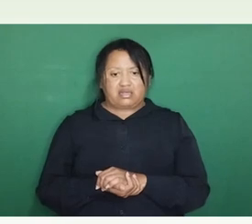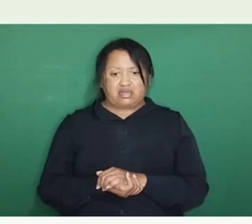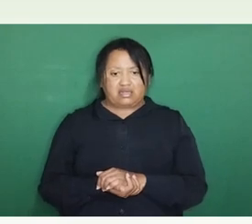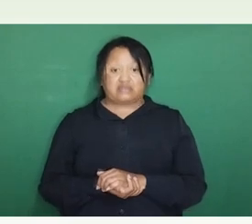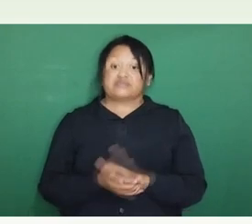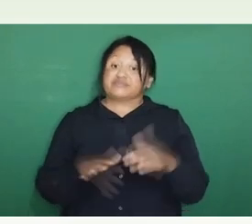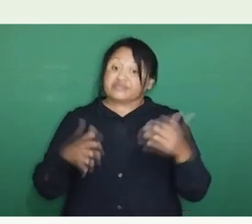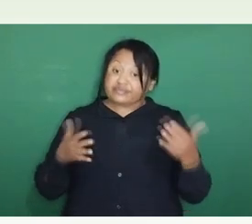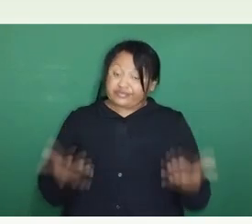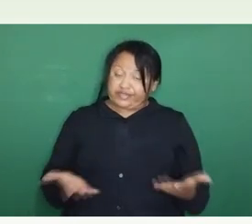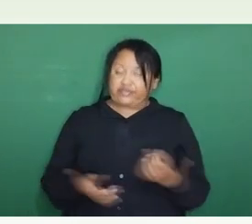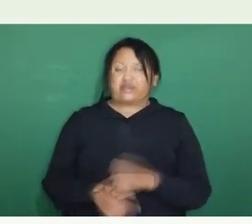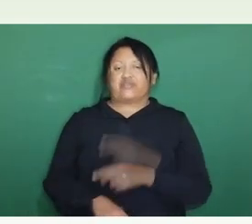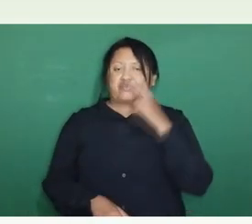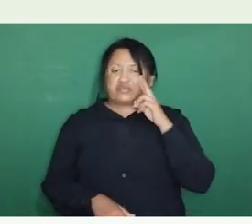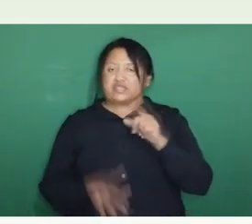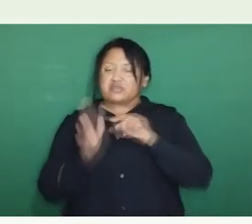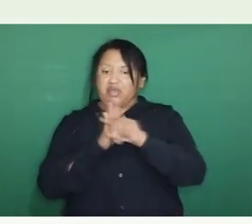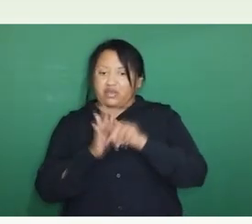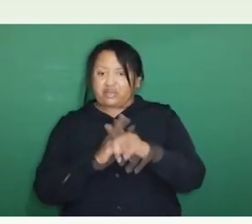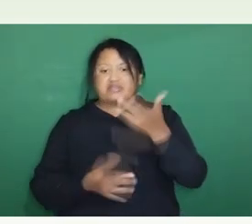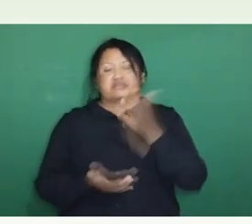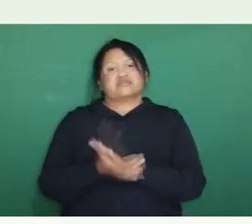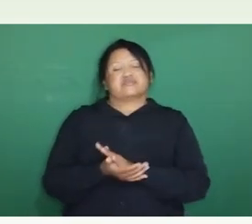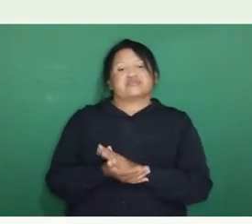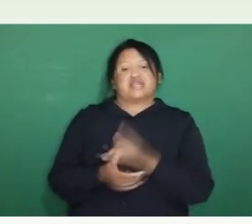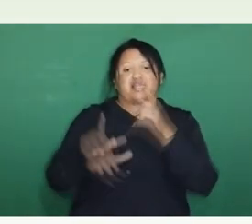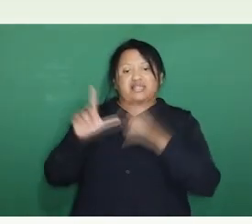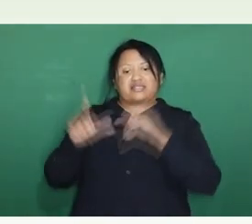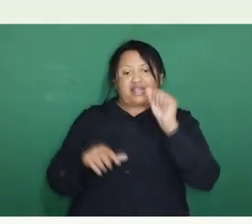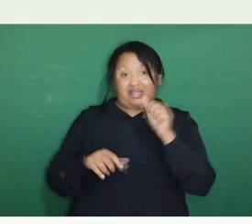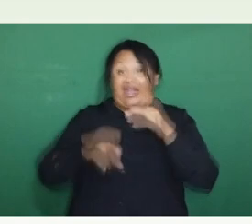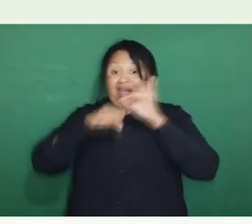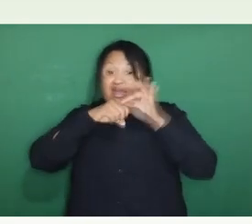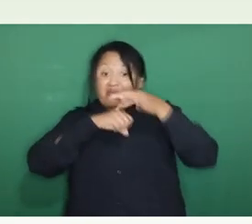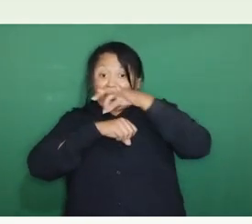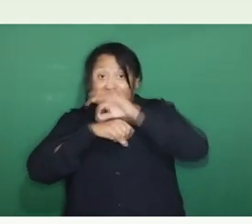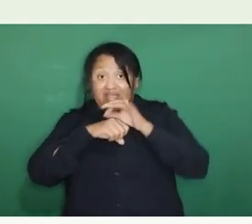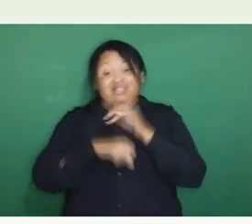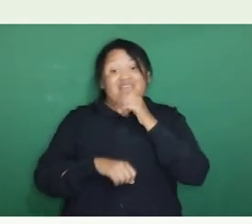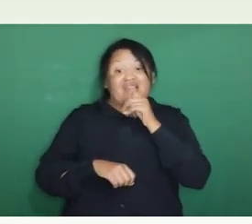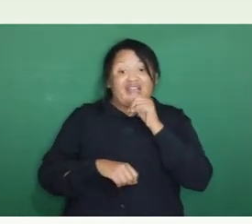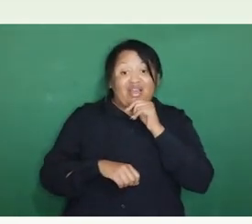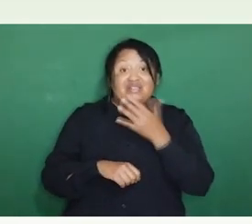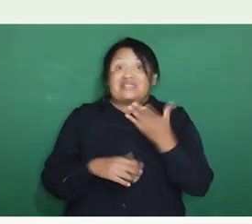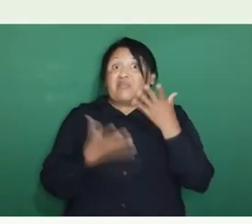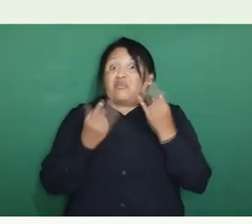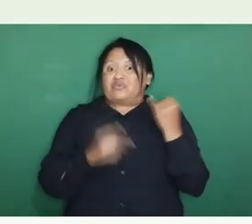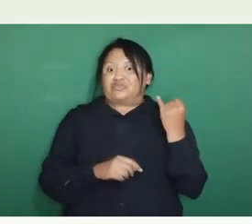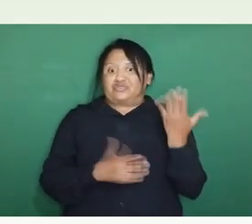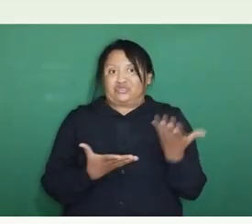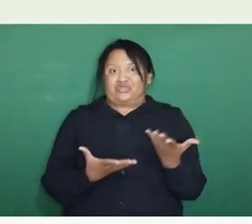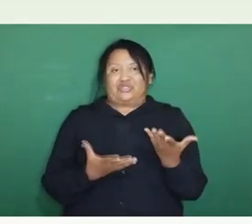Então vamos a as alternativas alternativas e o seguinte as moléculas de água água são altamente coesas